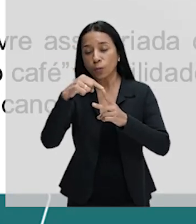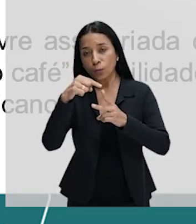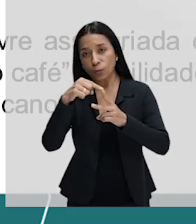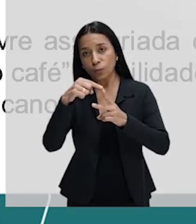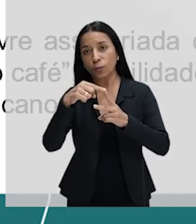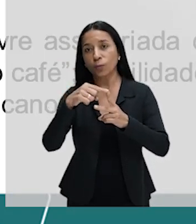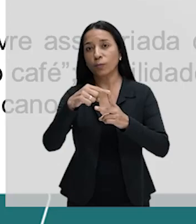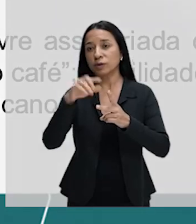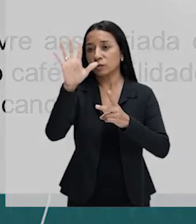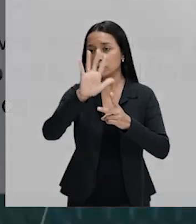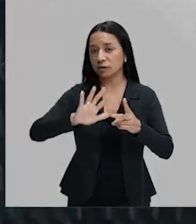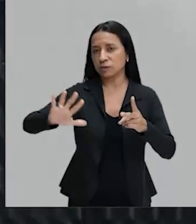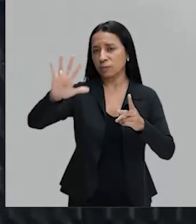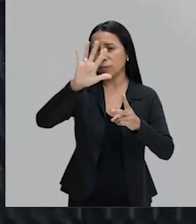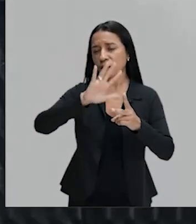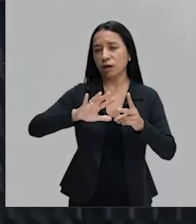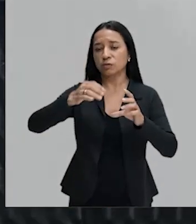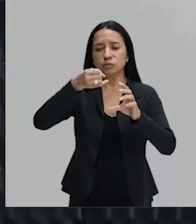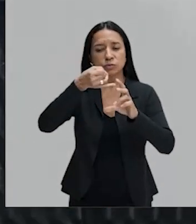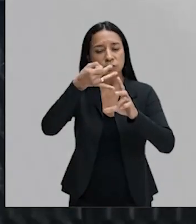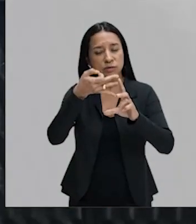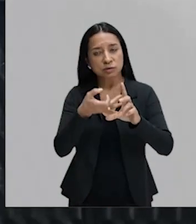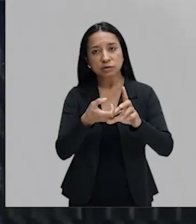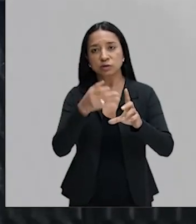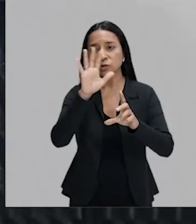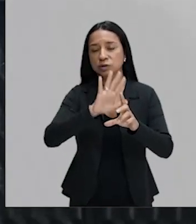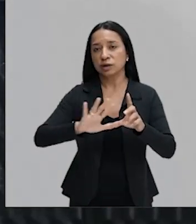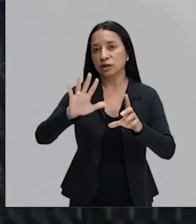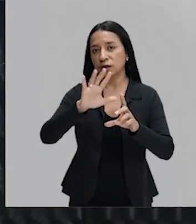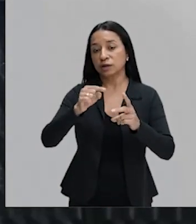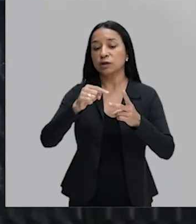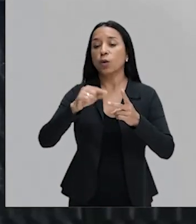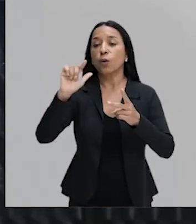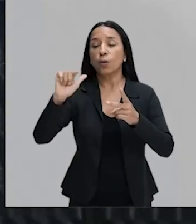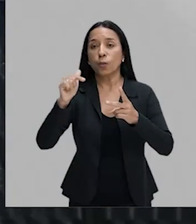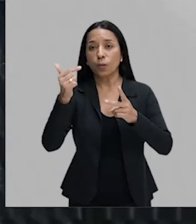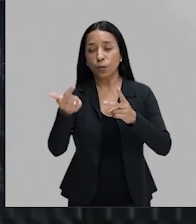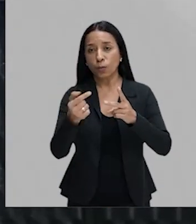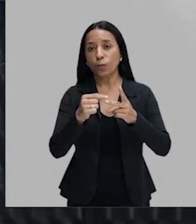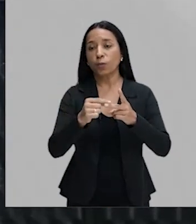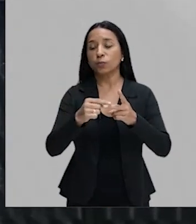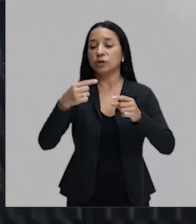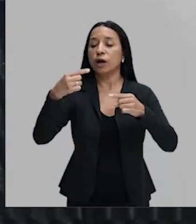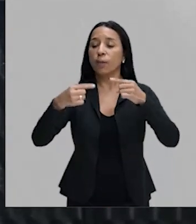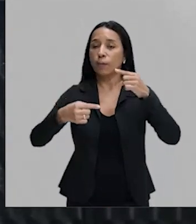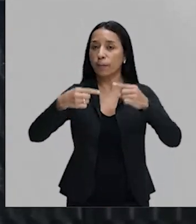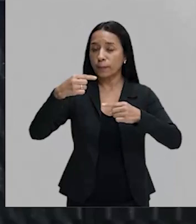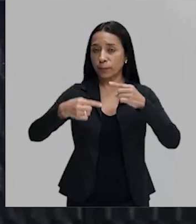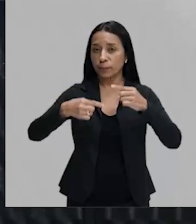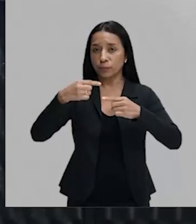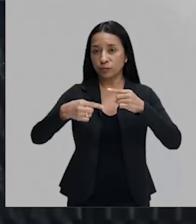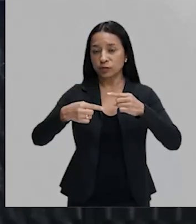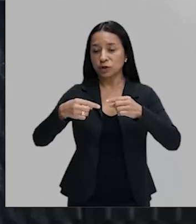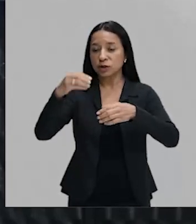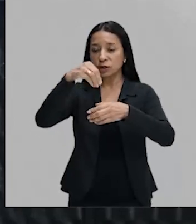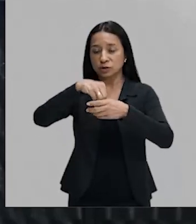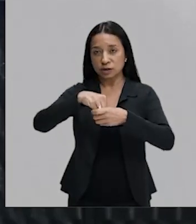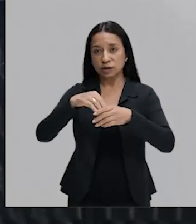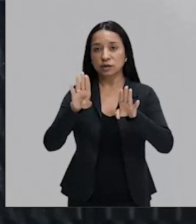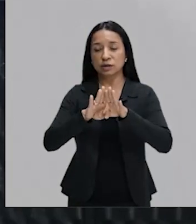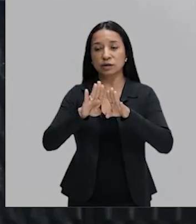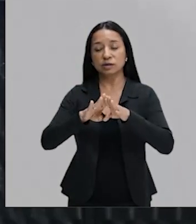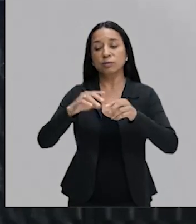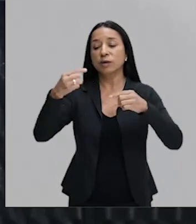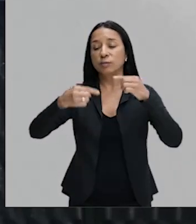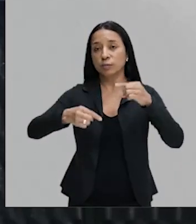e uma outra que nós discutimos a política interna e a política externa. Na aula de hoje, iremos analisar